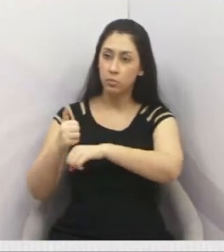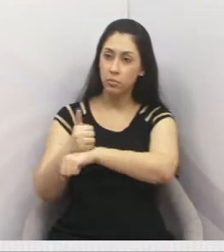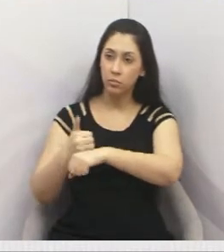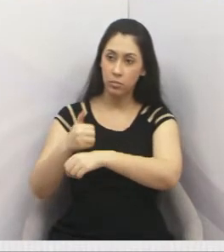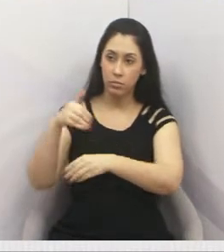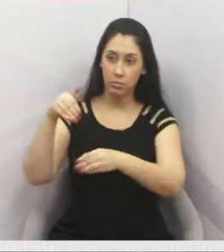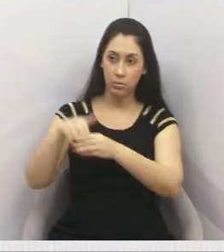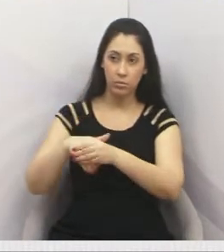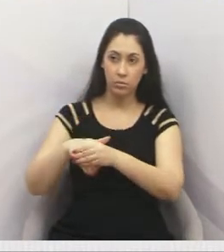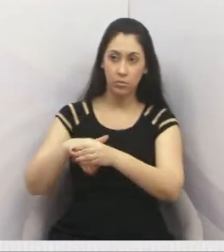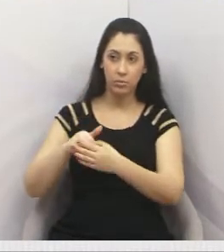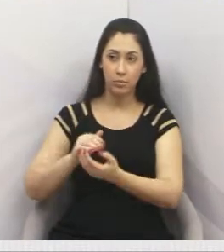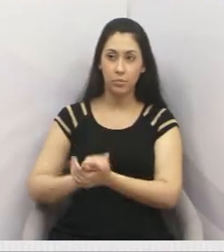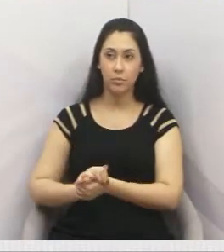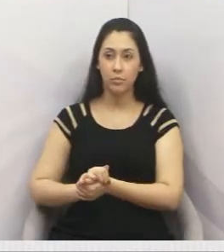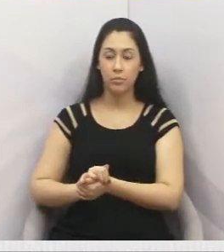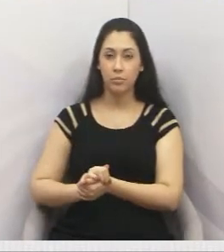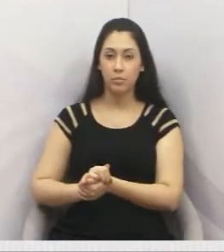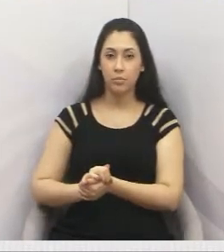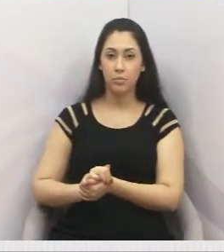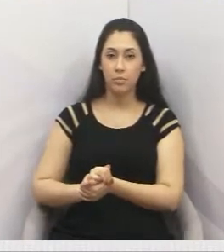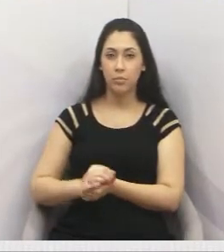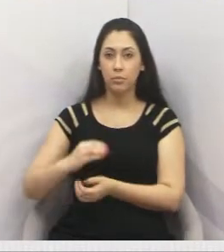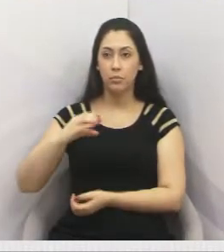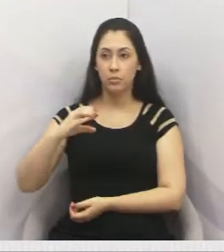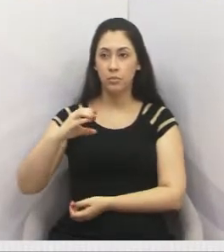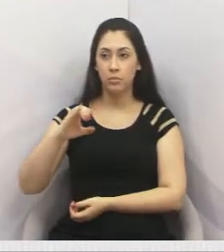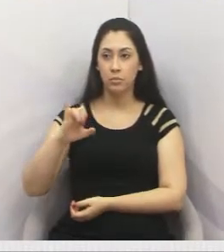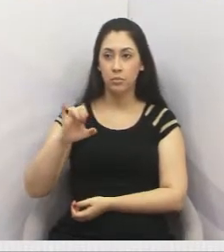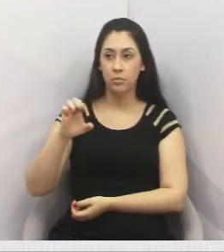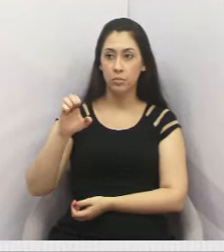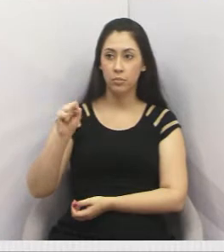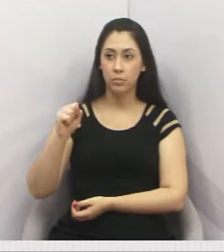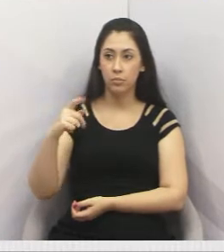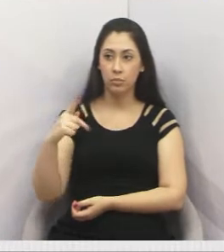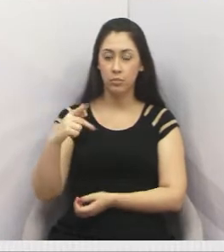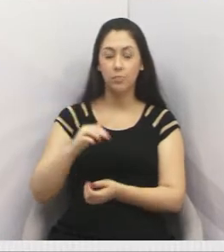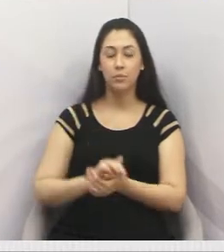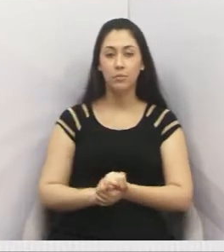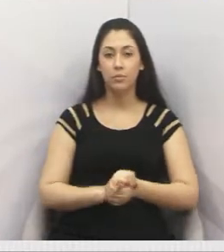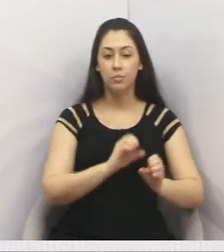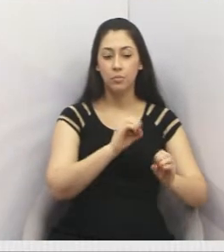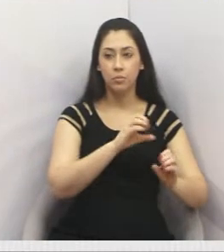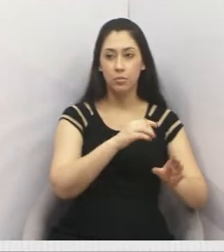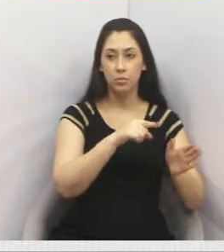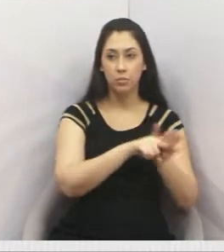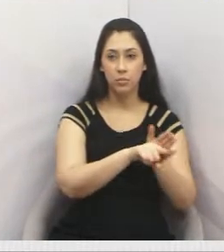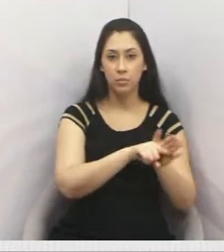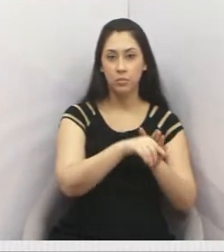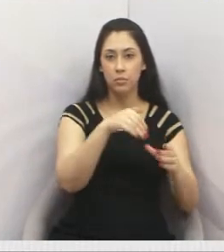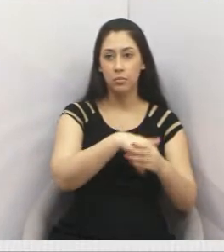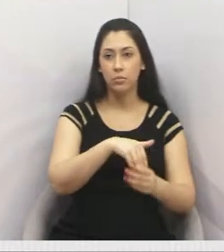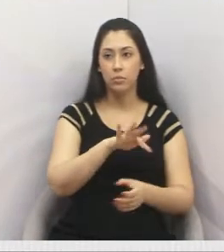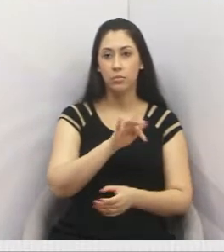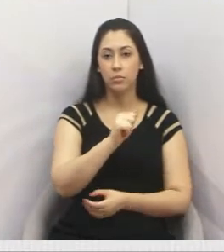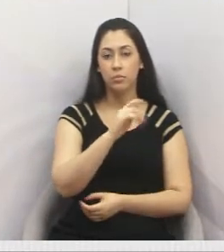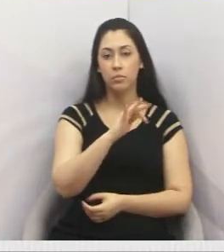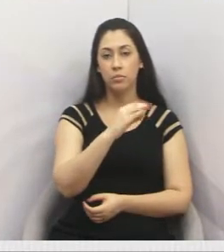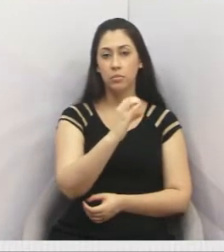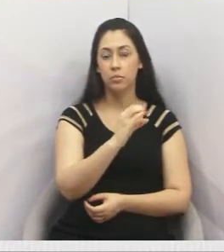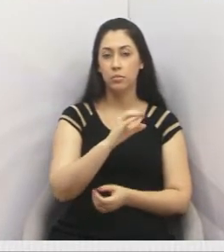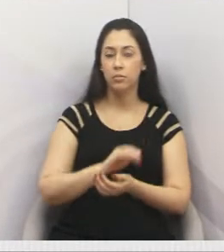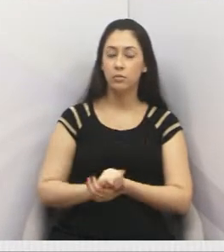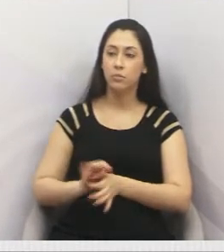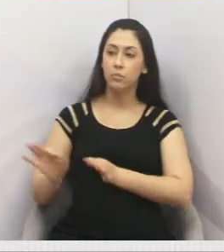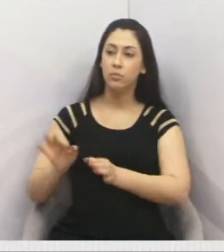empresas ou entidades profissionais, Centro das Indústrias do Estado de São Paulo, CIESP, entidades acadêmicas e de pesquisa, FATEC, e Organização